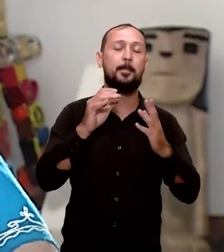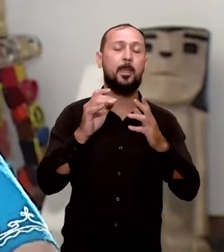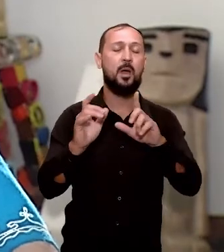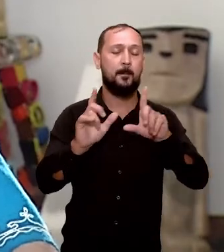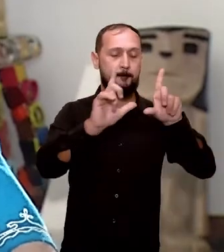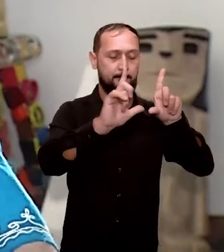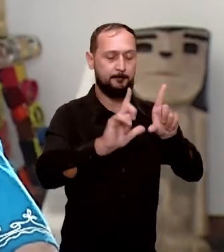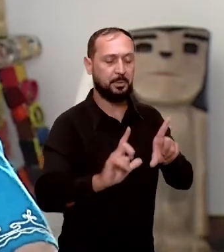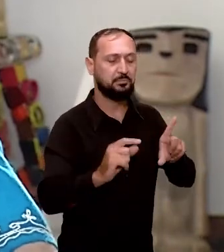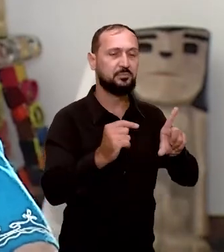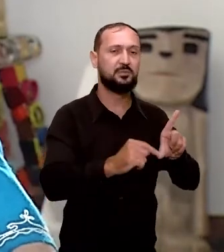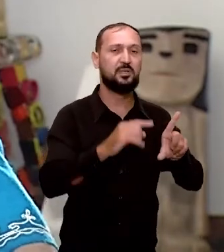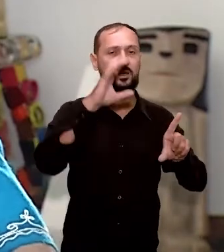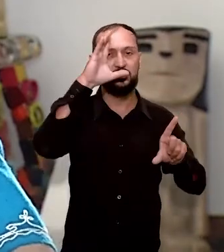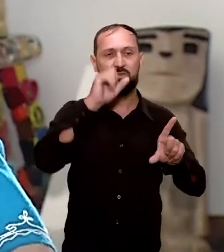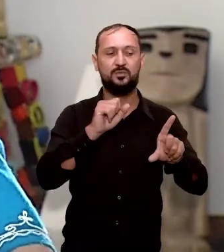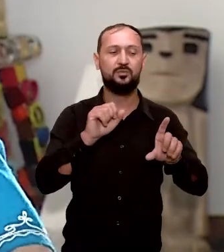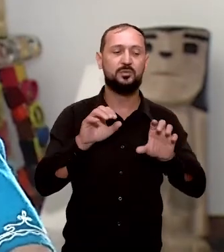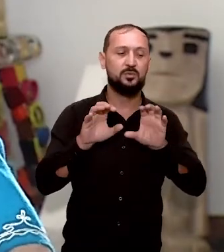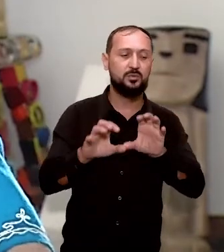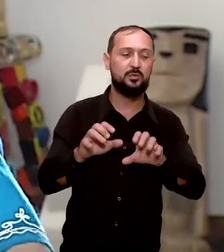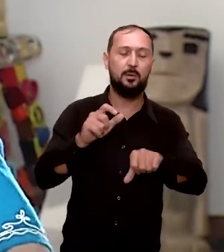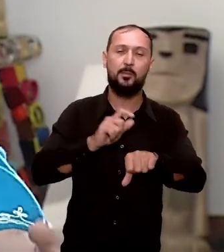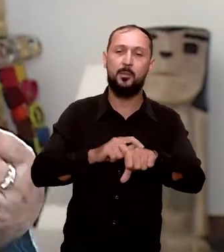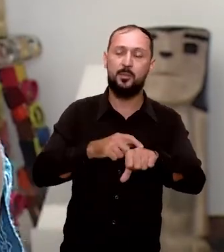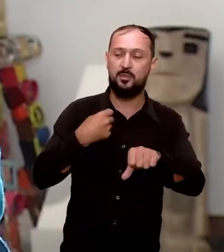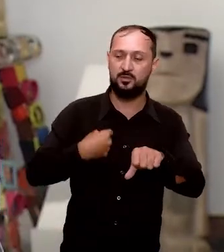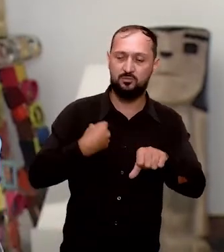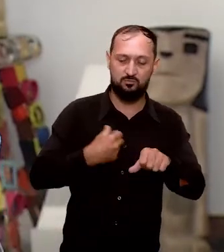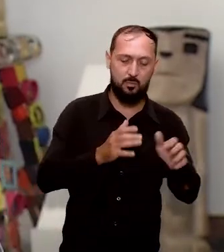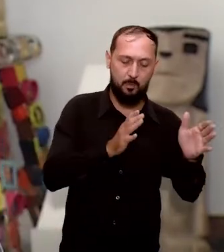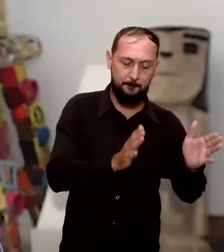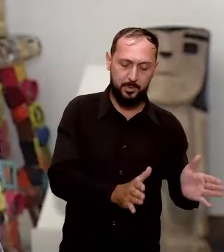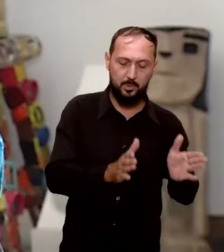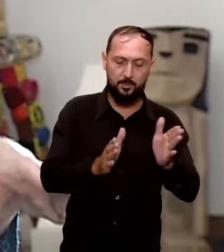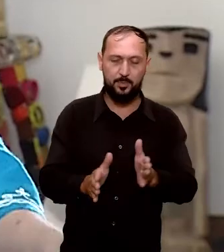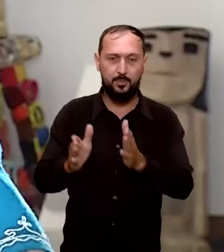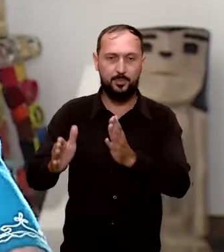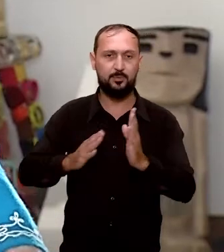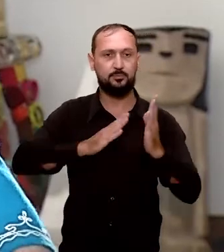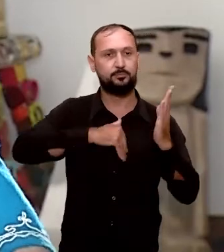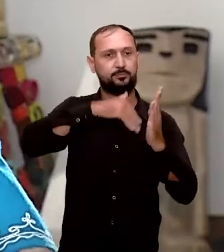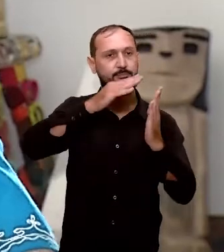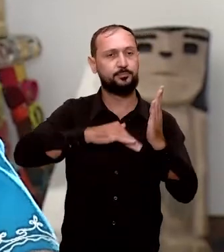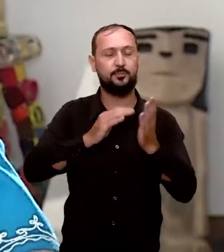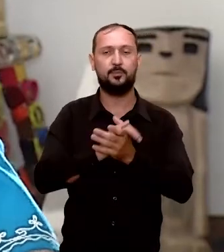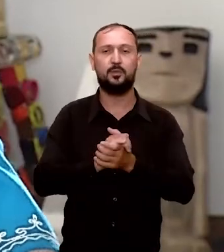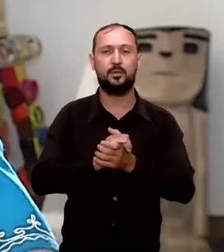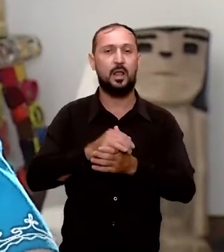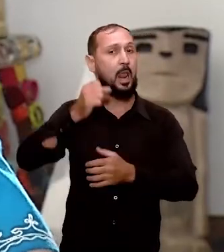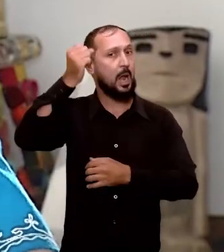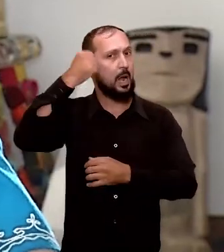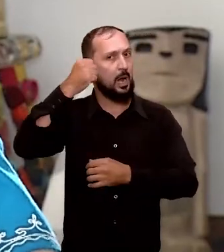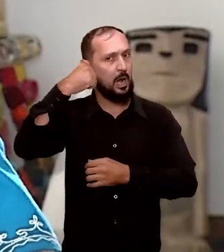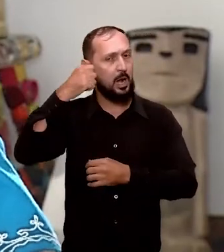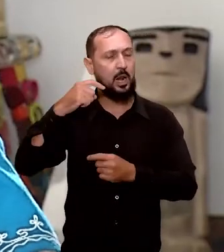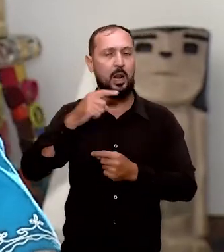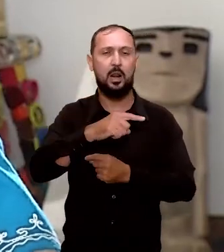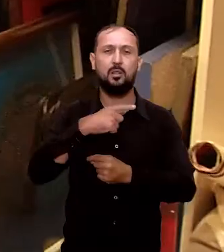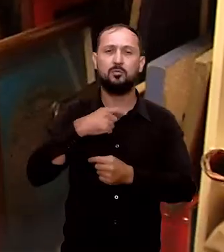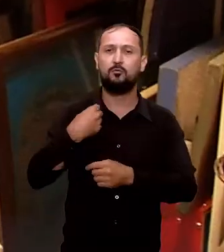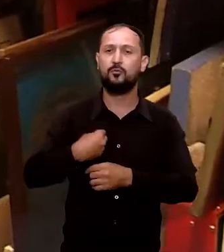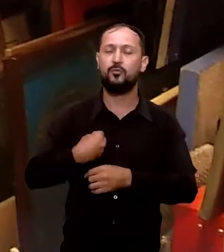à conclusão que eram obras que definiam bem as fases que eu tive como pintora,